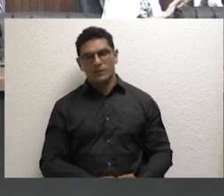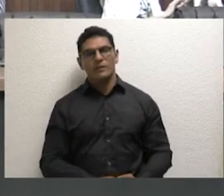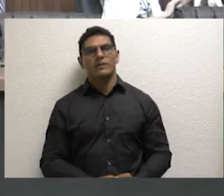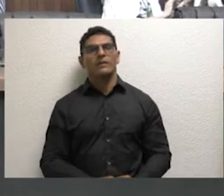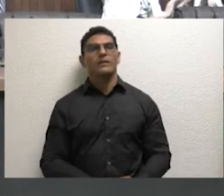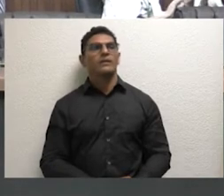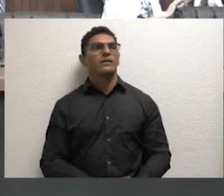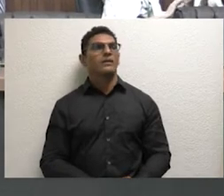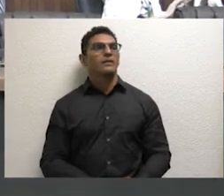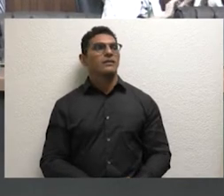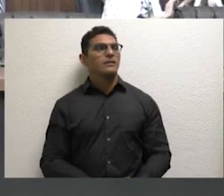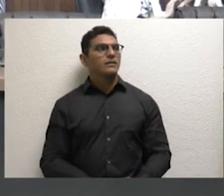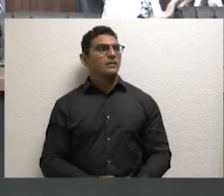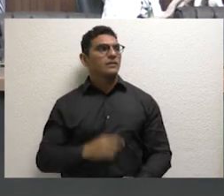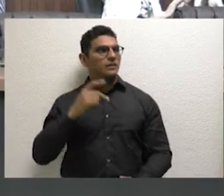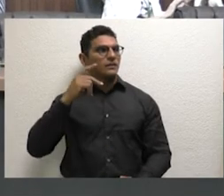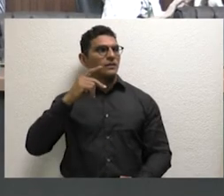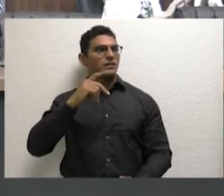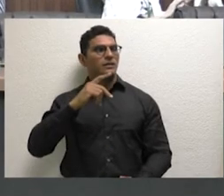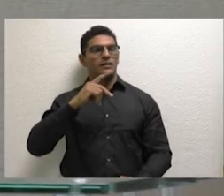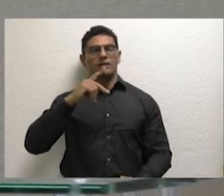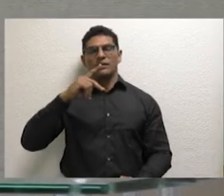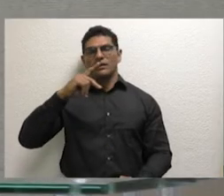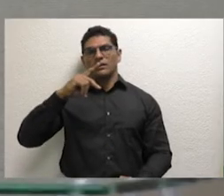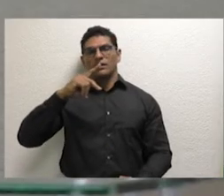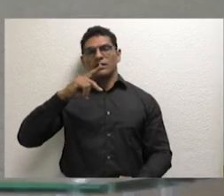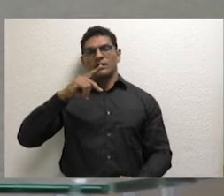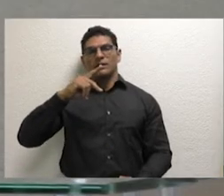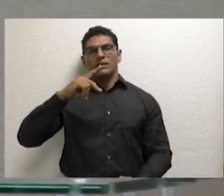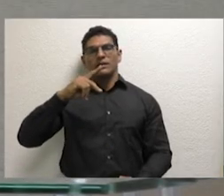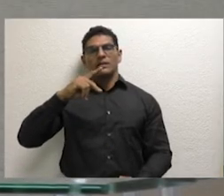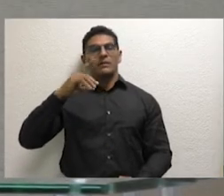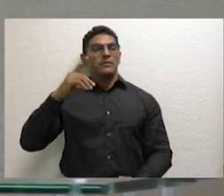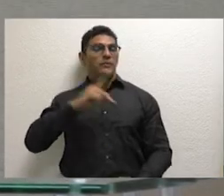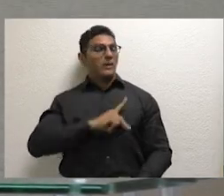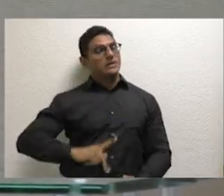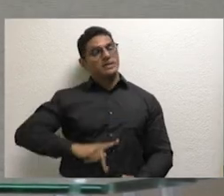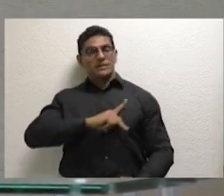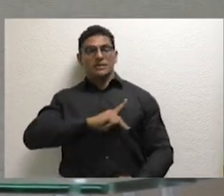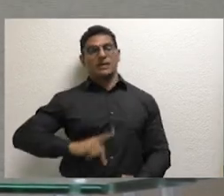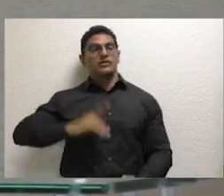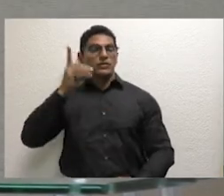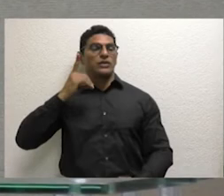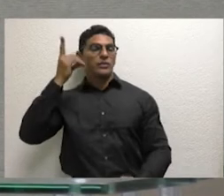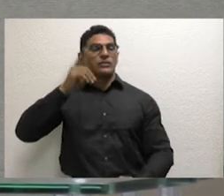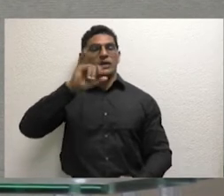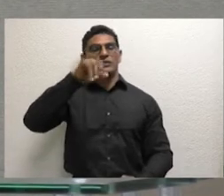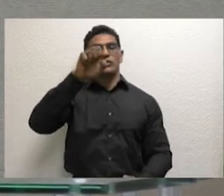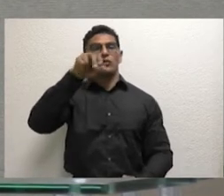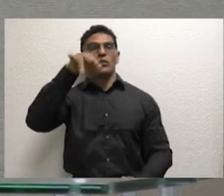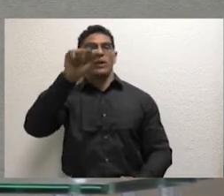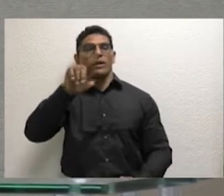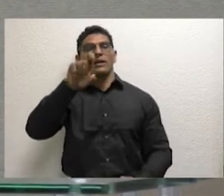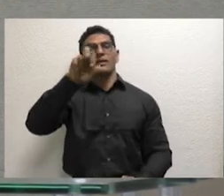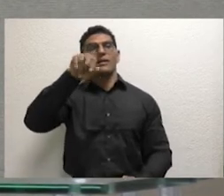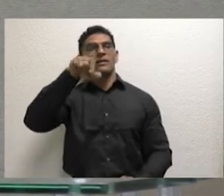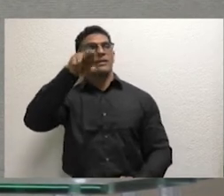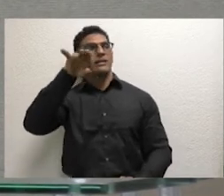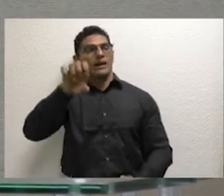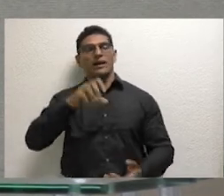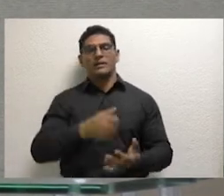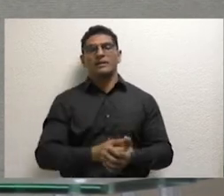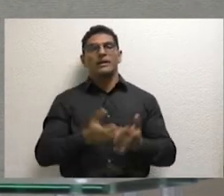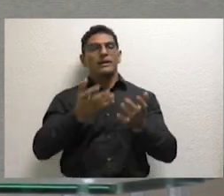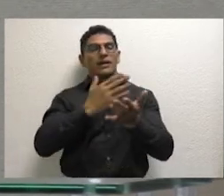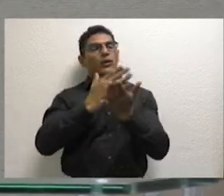senhora presidente ilustre deputada Joana Dark senhores deputados ilustres deputadas eu quero